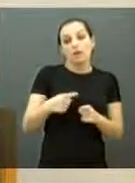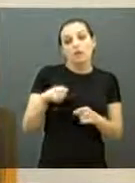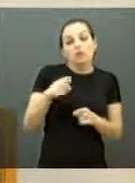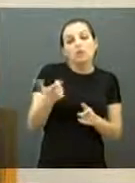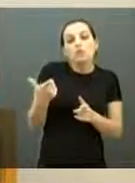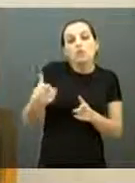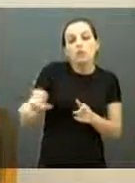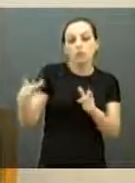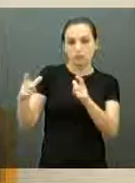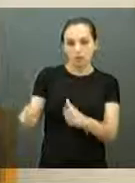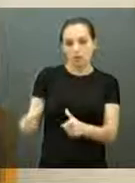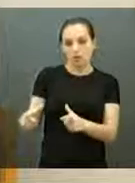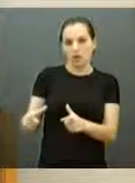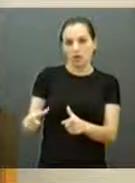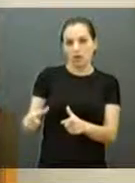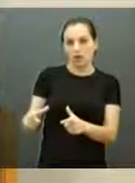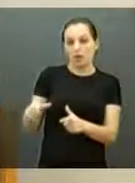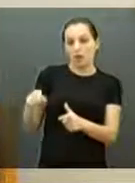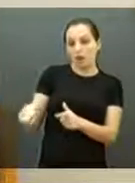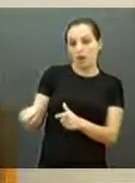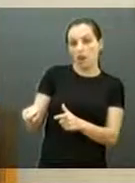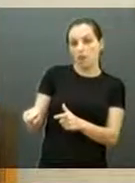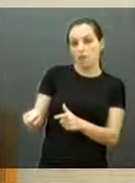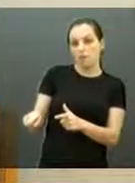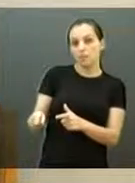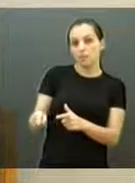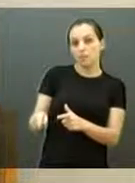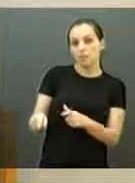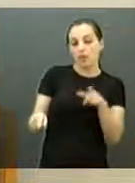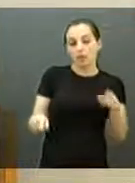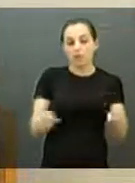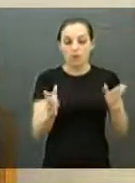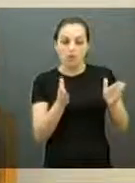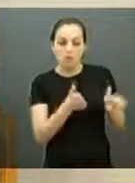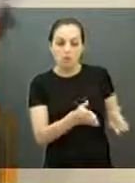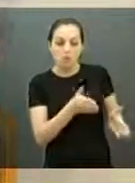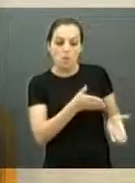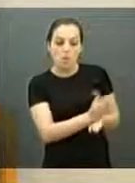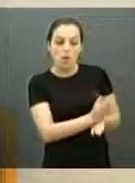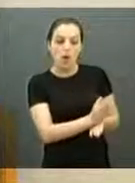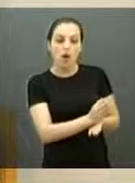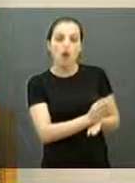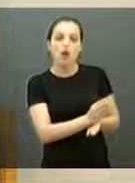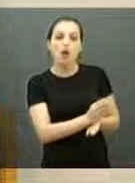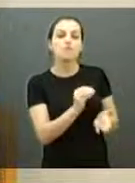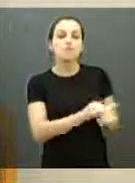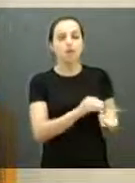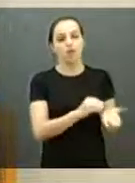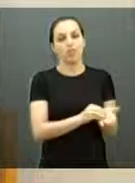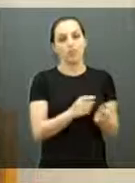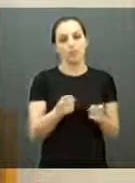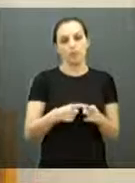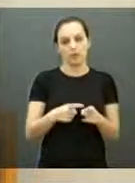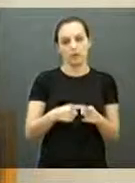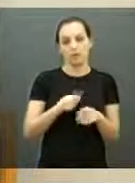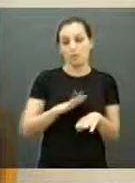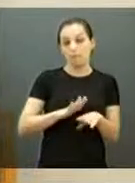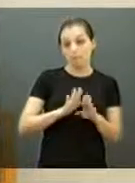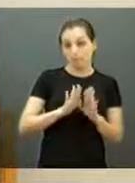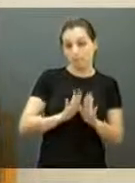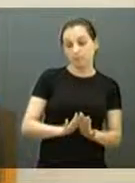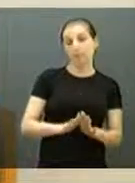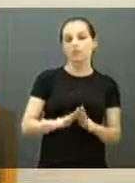Então, se ele dá na UPA, falta no SAMU. Então, agora, somando,